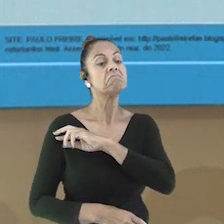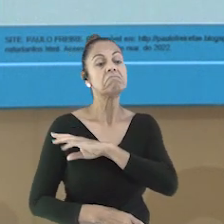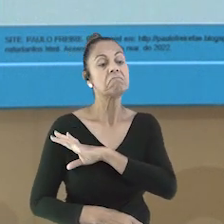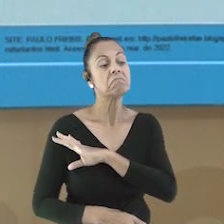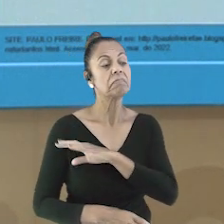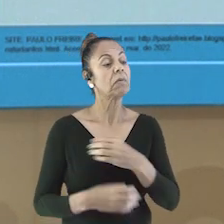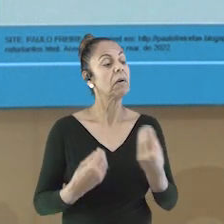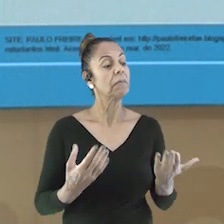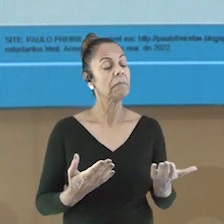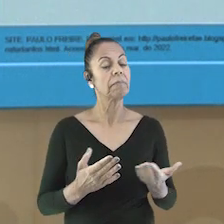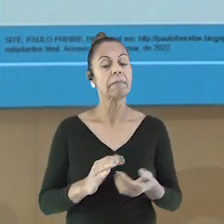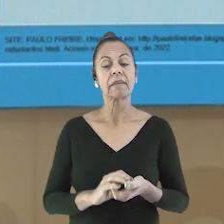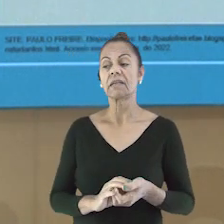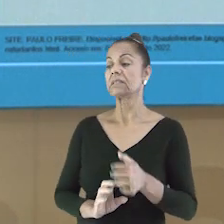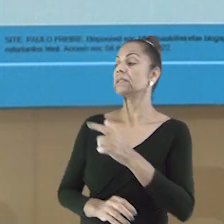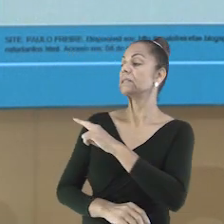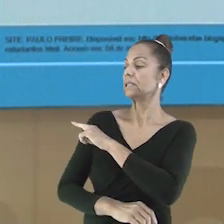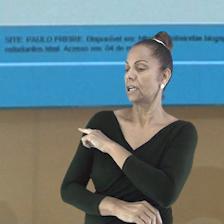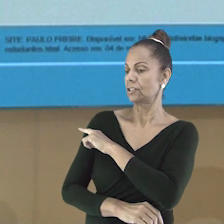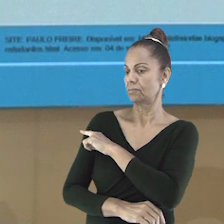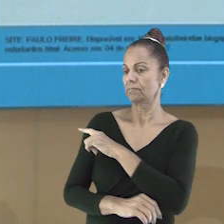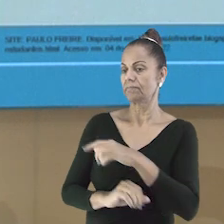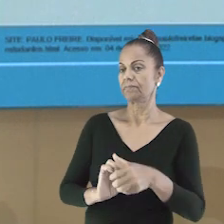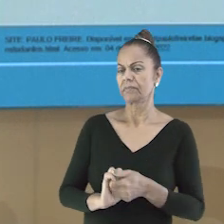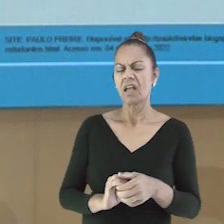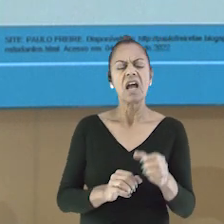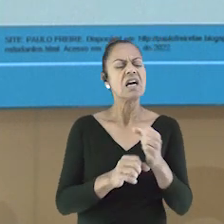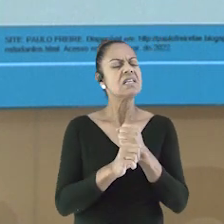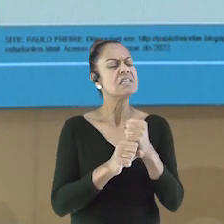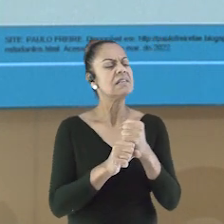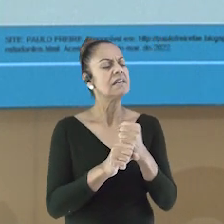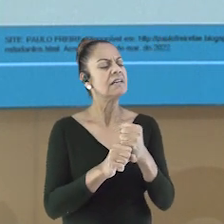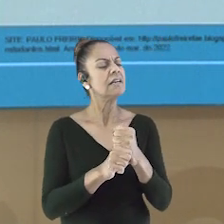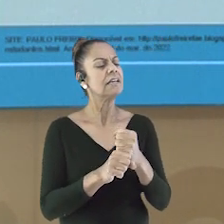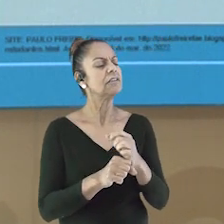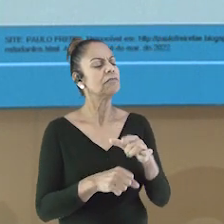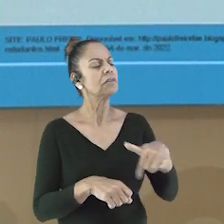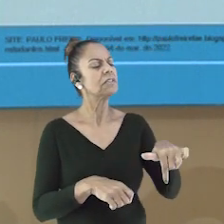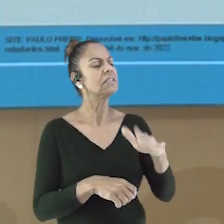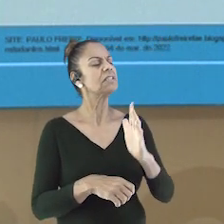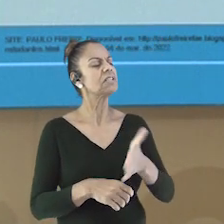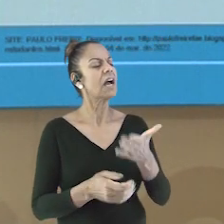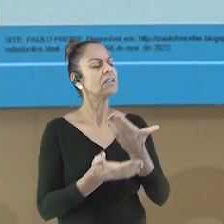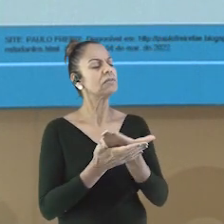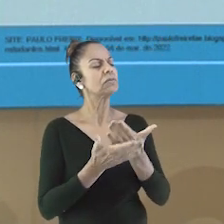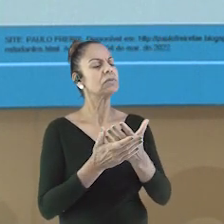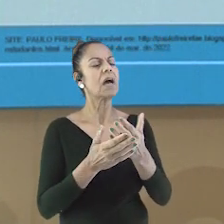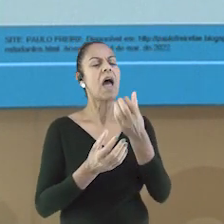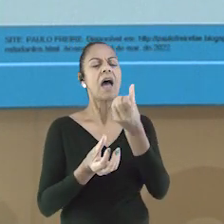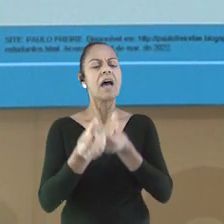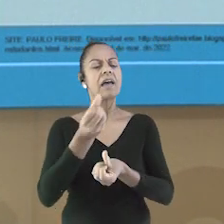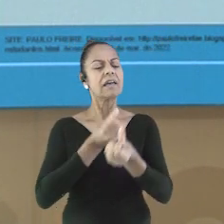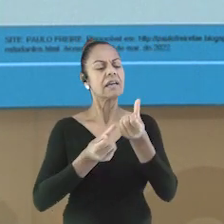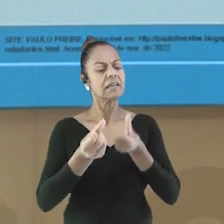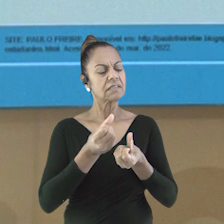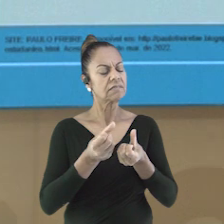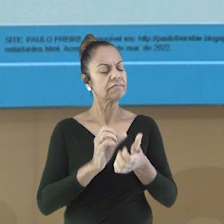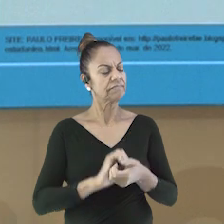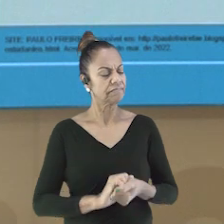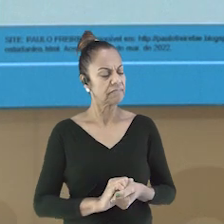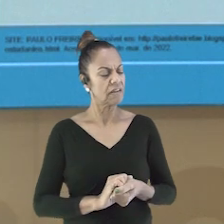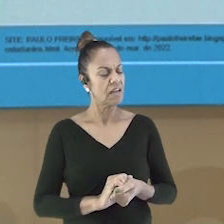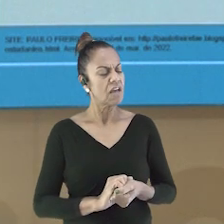estudou antes, em que série parou? 7ª série incompleta. Quanto tempo você está na